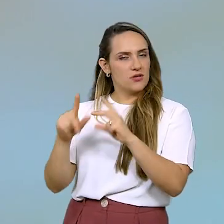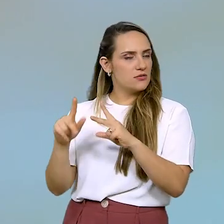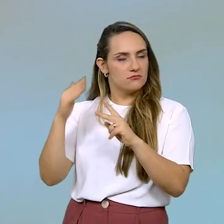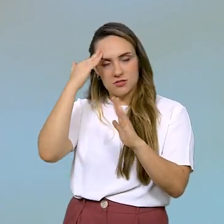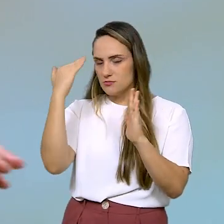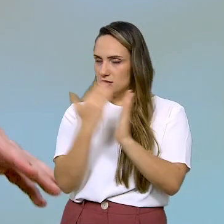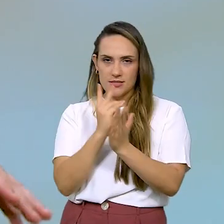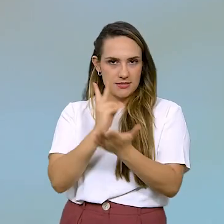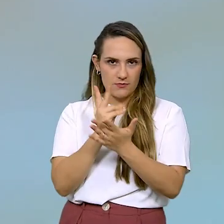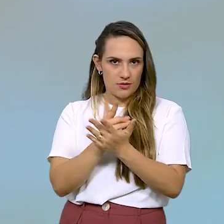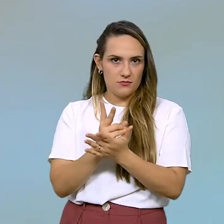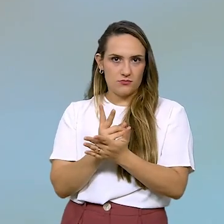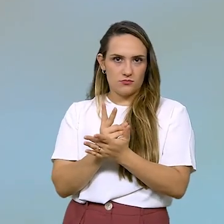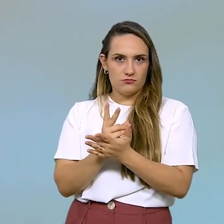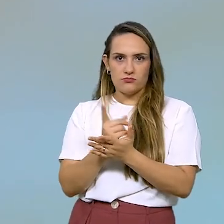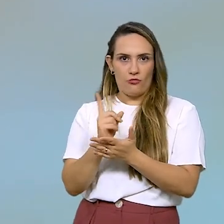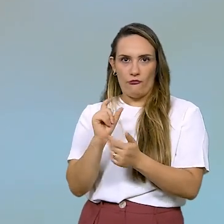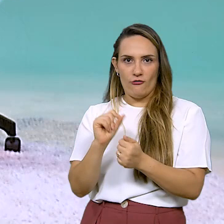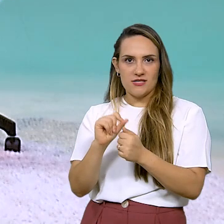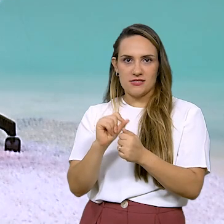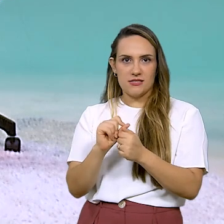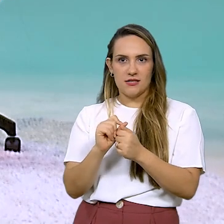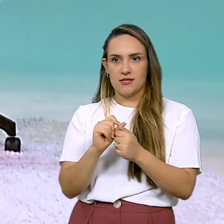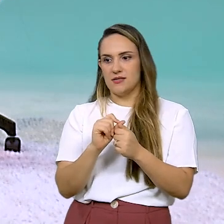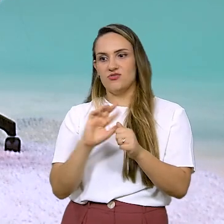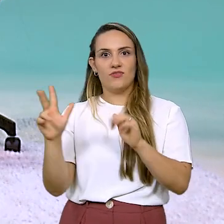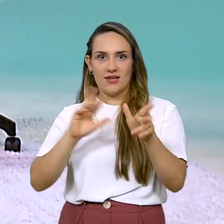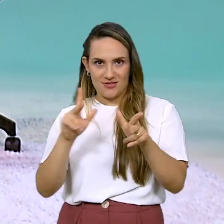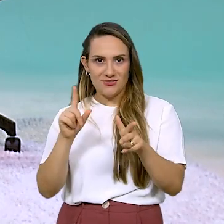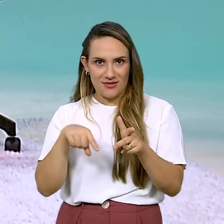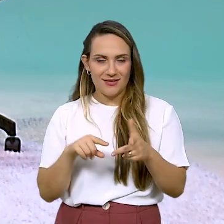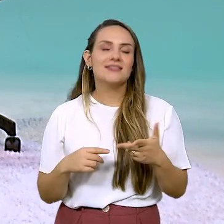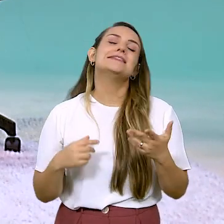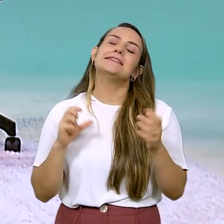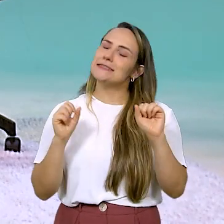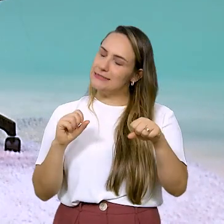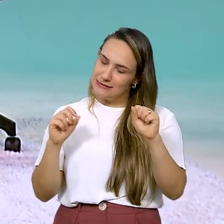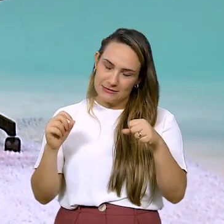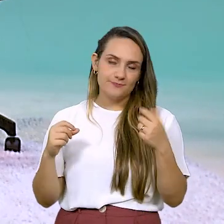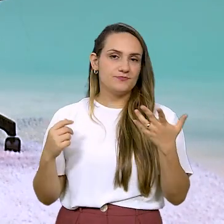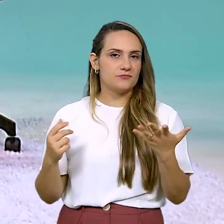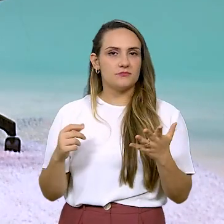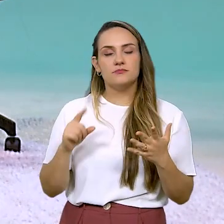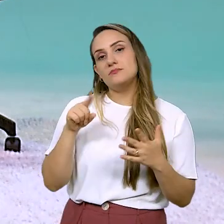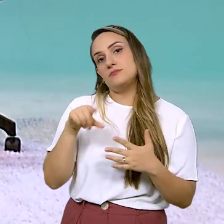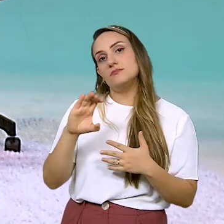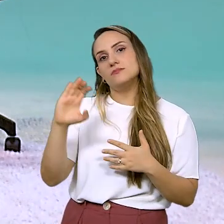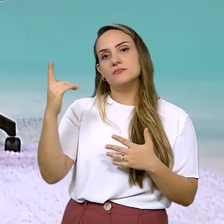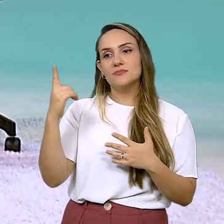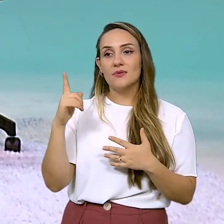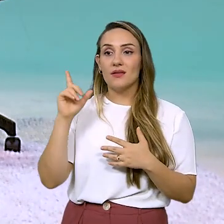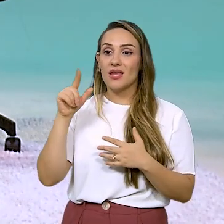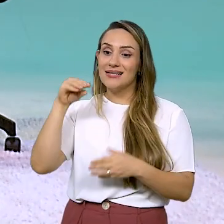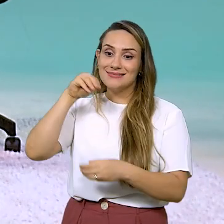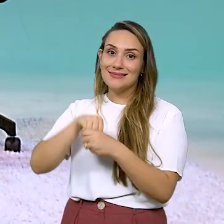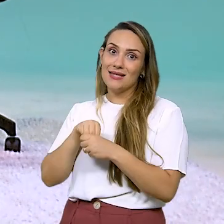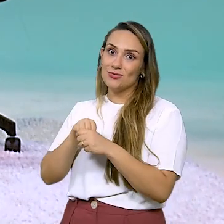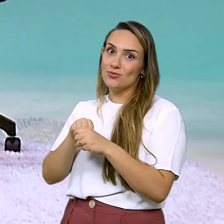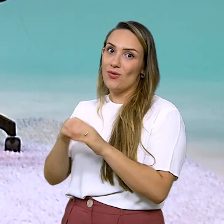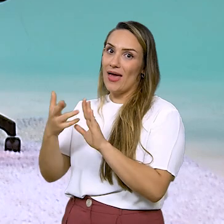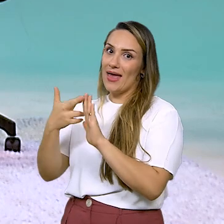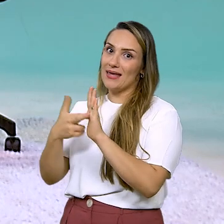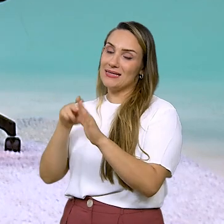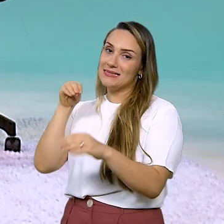com esse entendimento. Ela não vai cobrar ou vai cobrar determinado imposto. Exatamente isso. É claro que, enquanto soluções administrativas, se elas